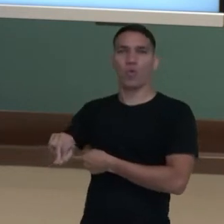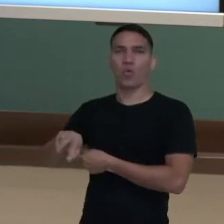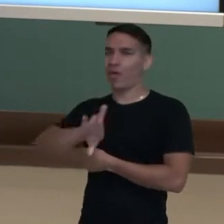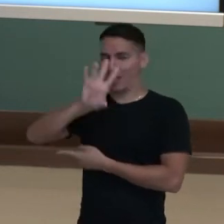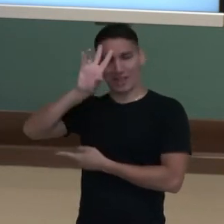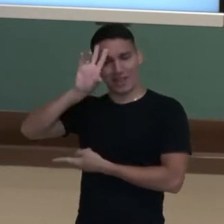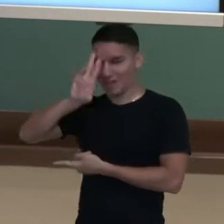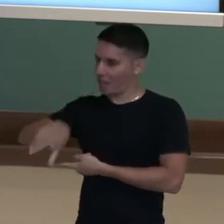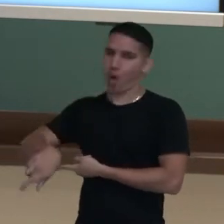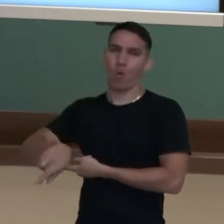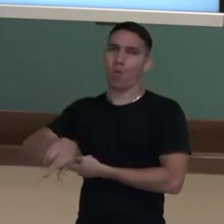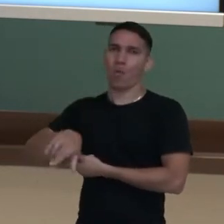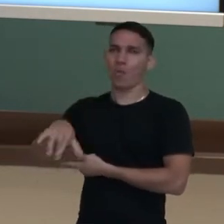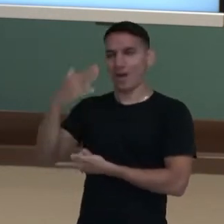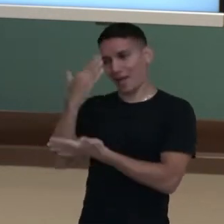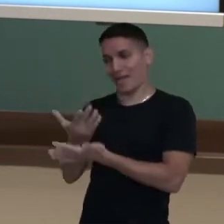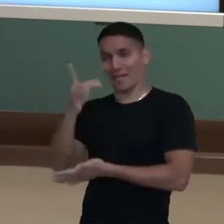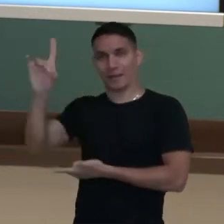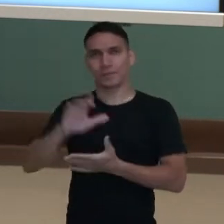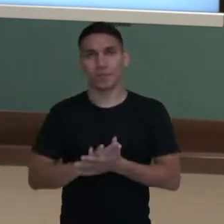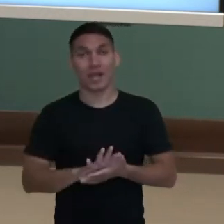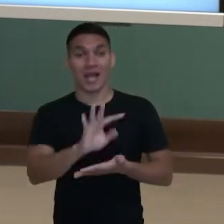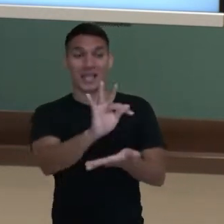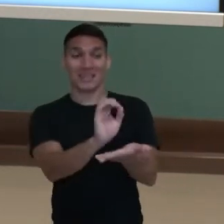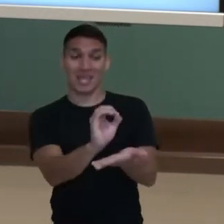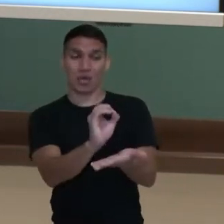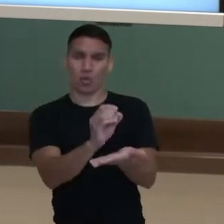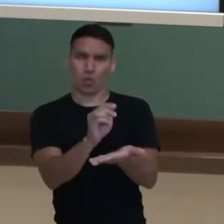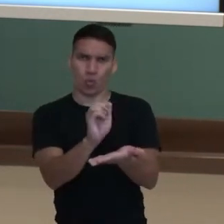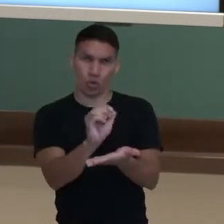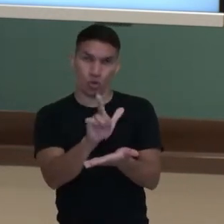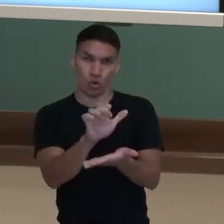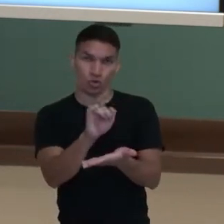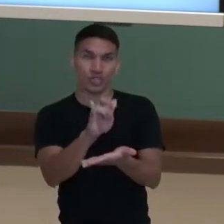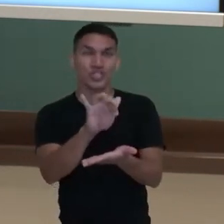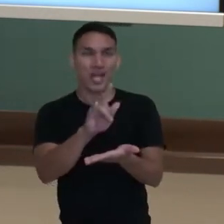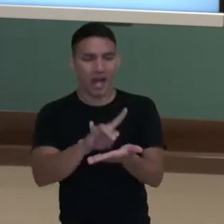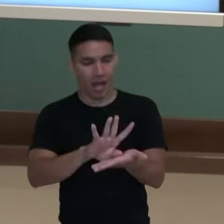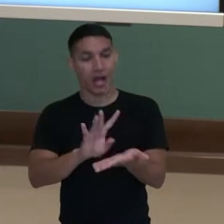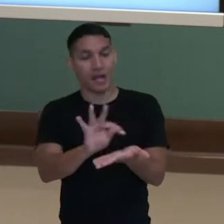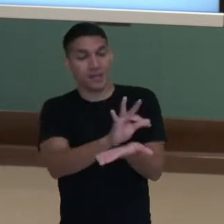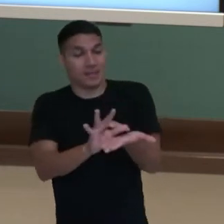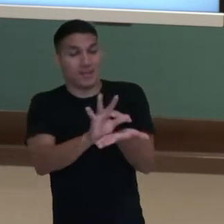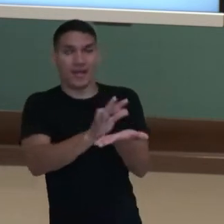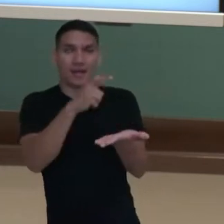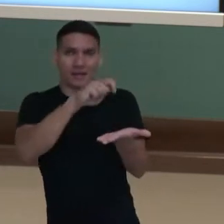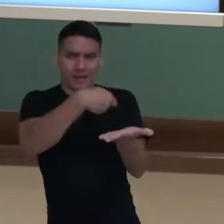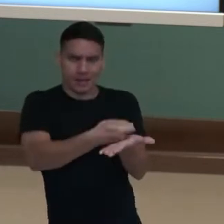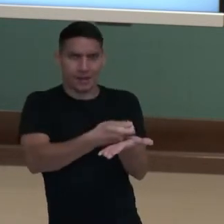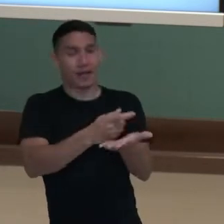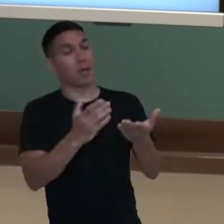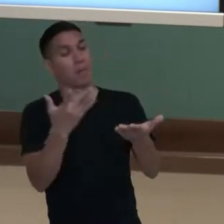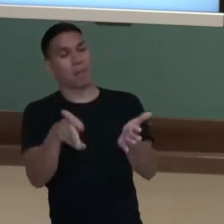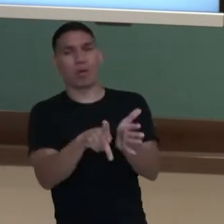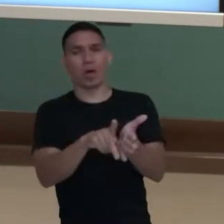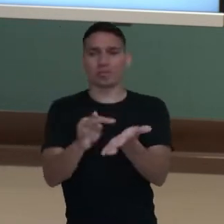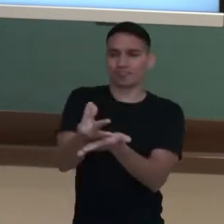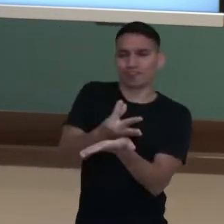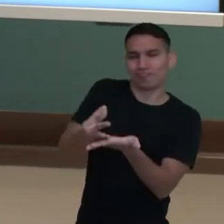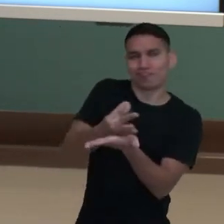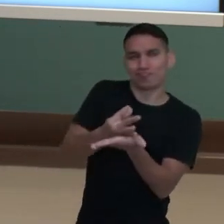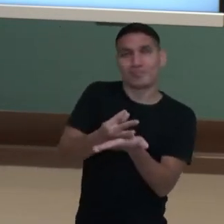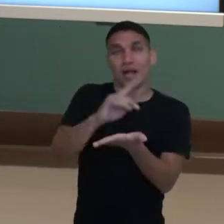em Deus, E a teologia, logia é conhecimento, estudo. Então, teologia